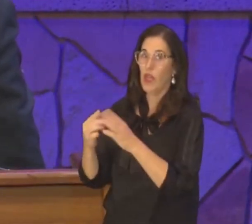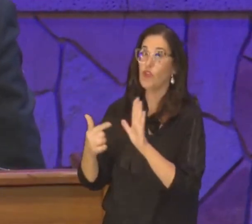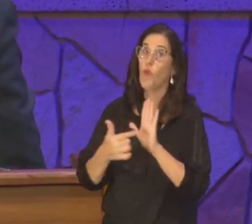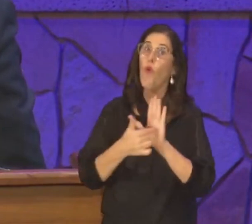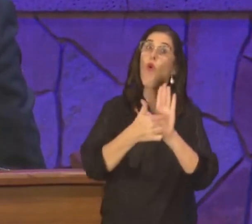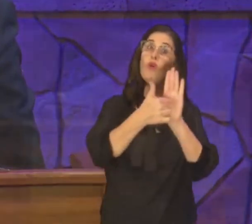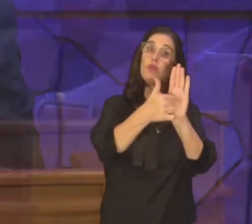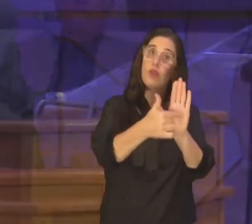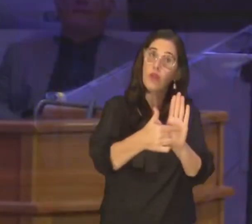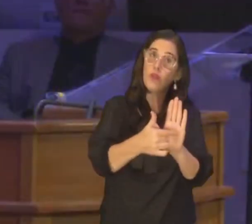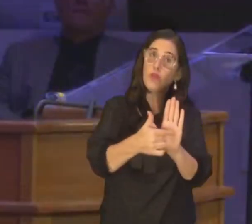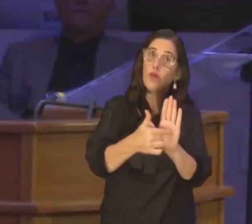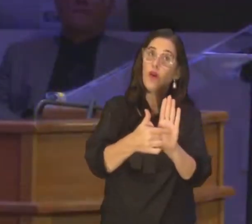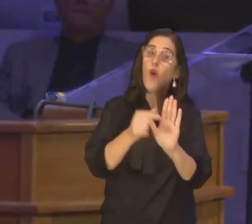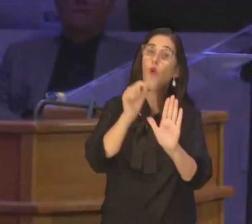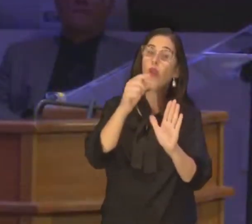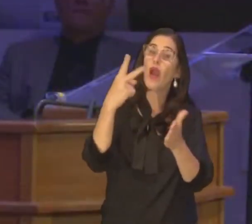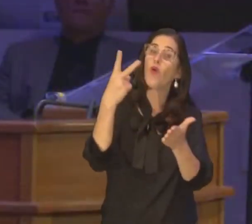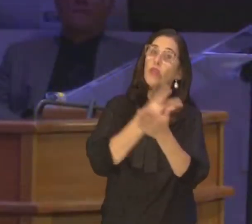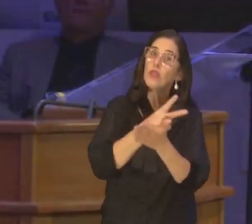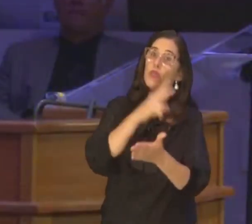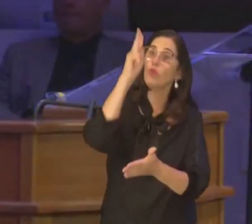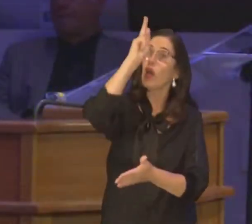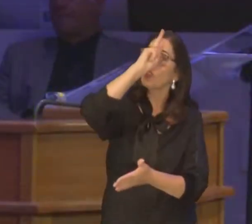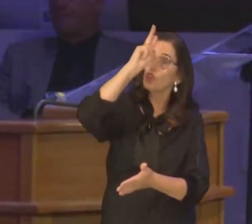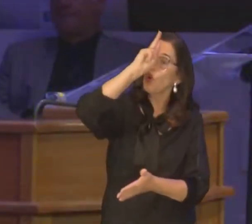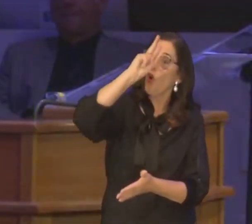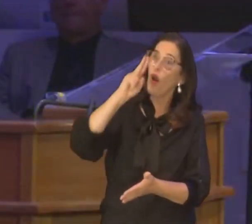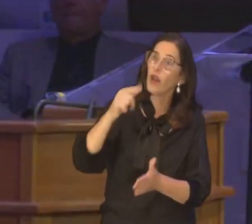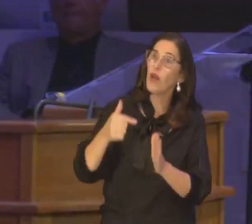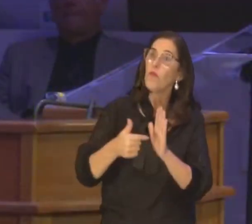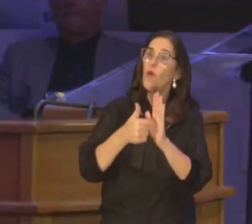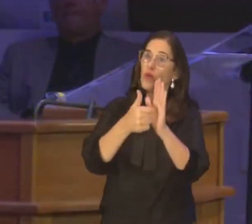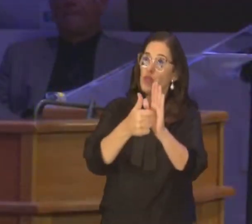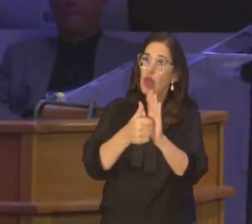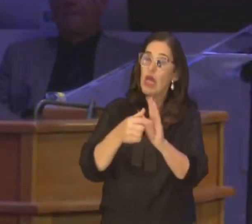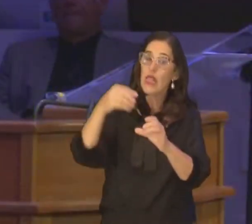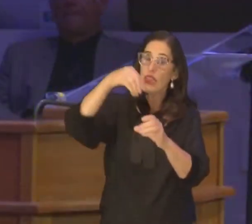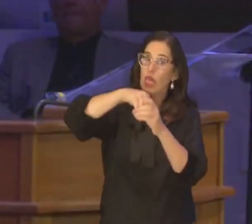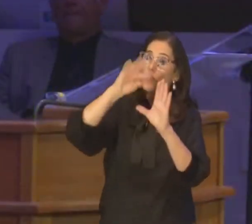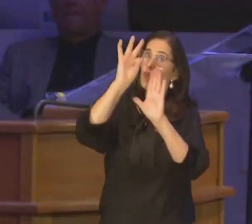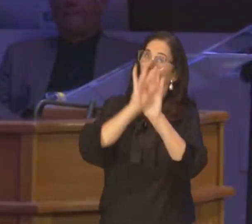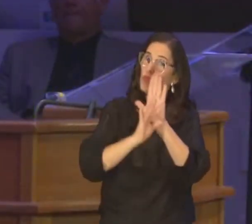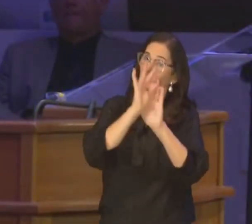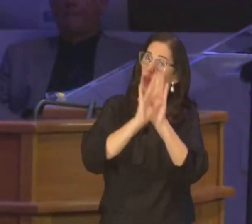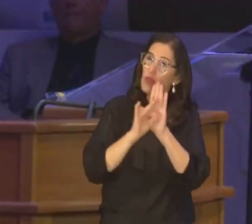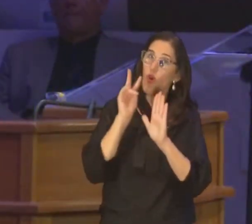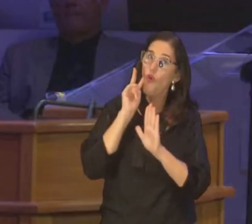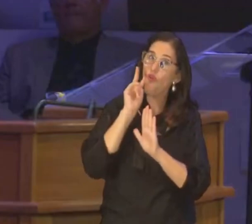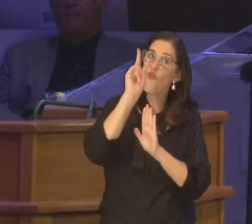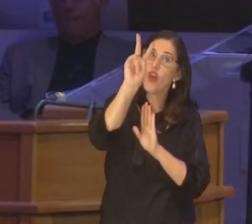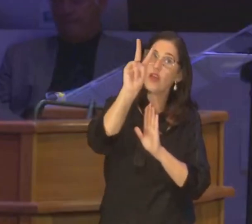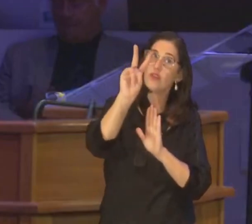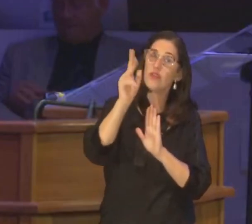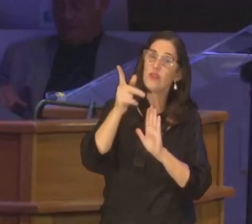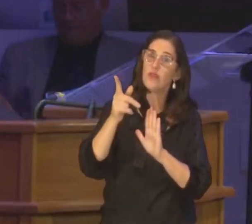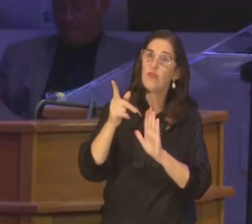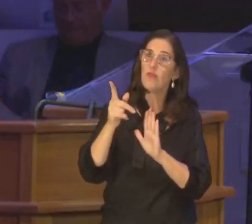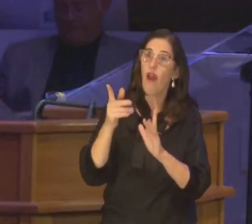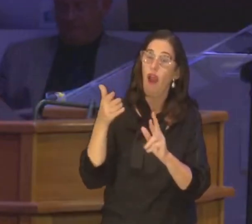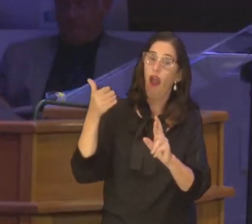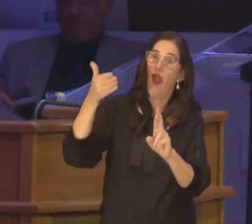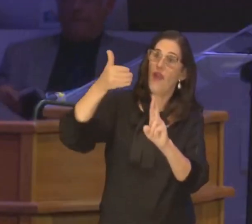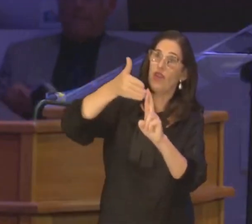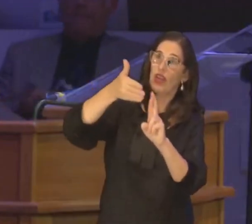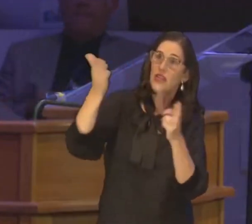retratando aquilo que foi a história. E retratando nesse texto, quando nós encontramos esta referência, judeus que não